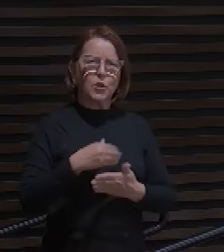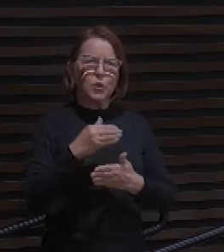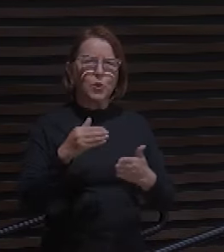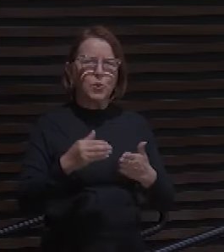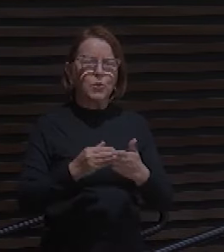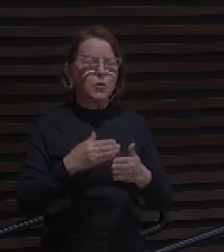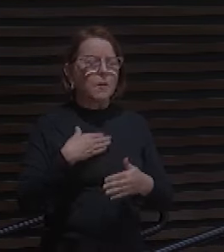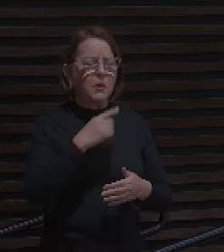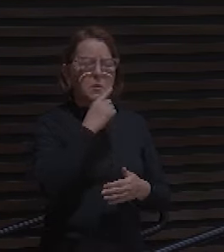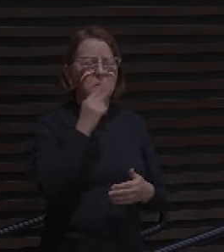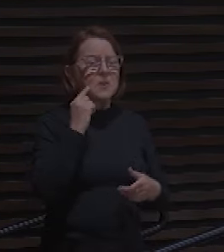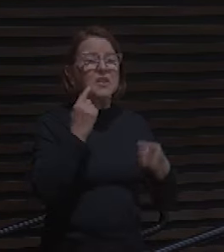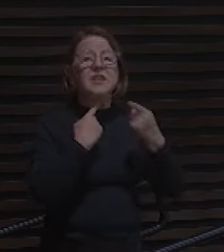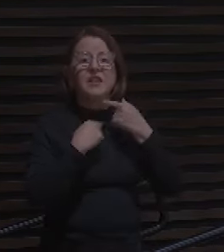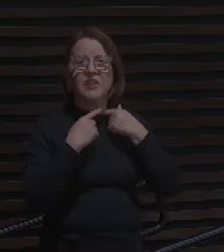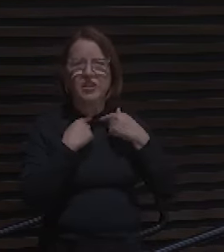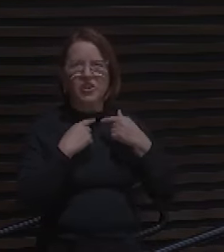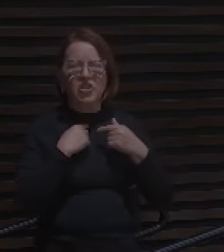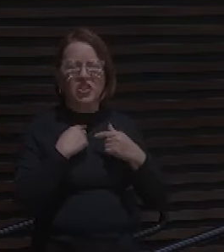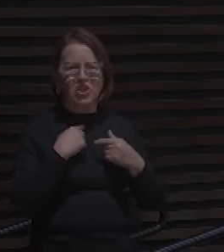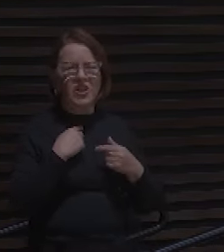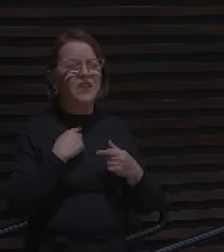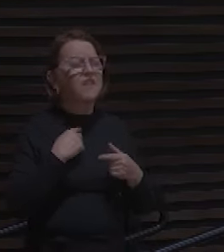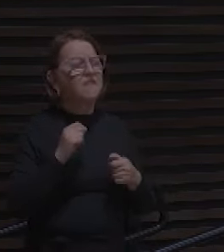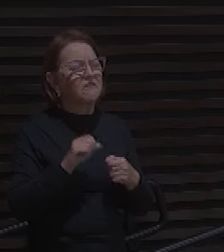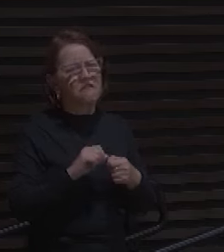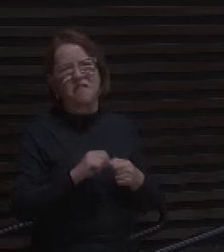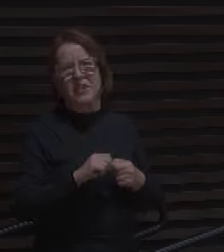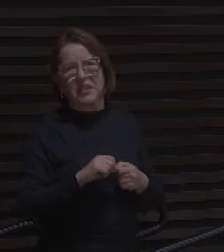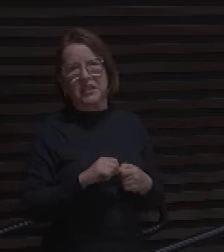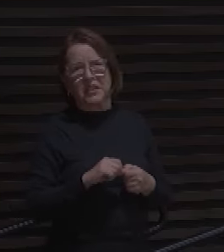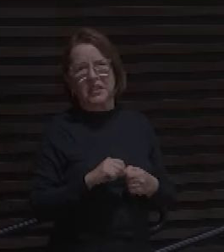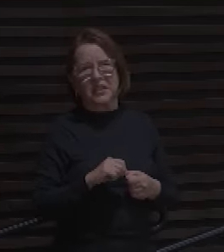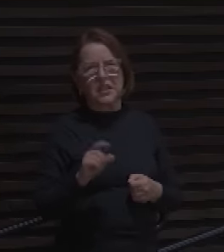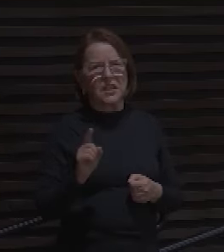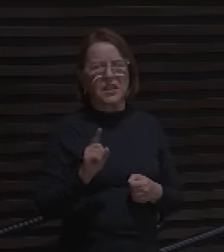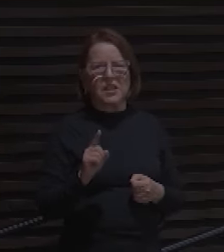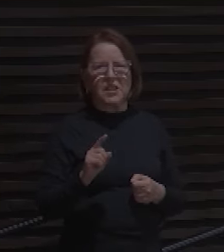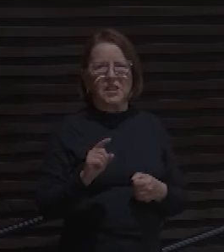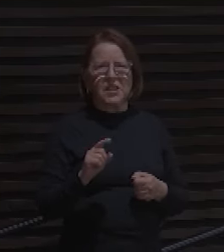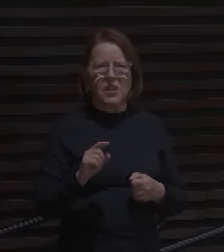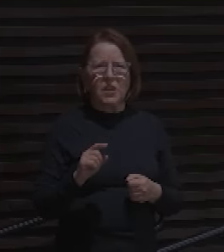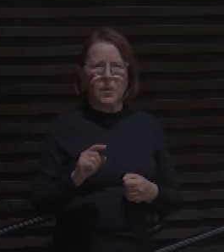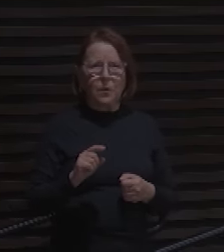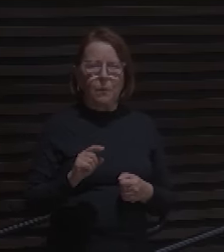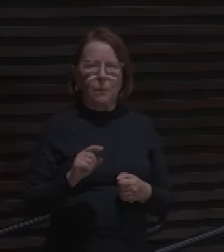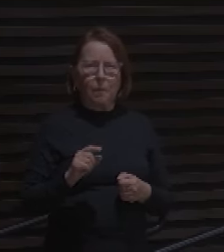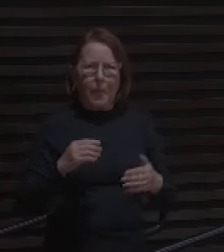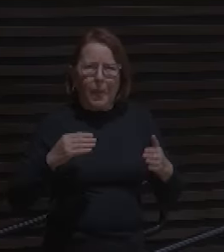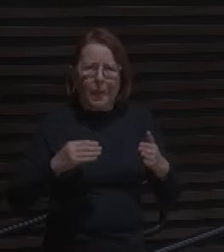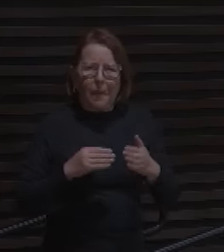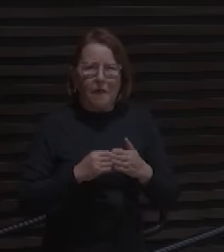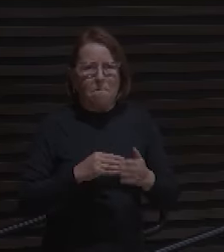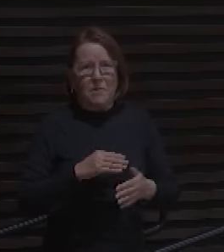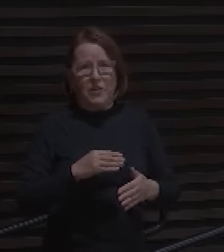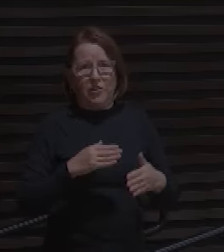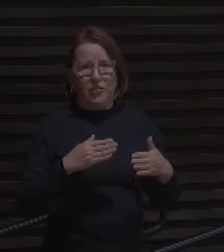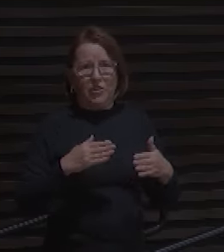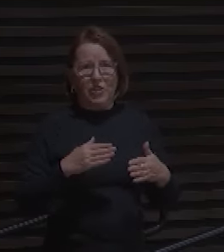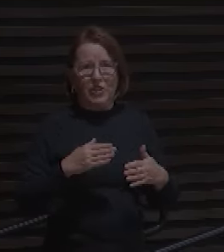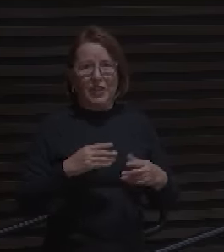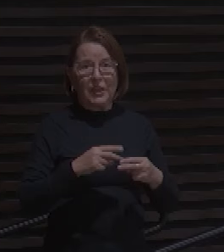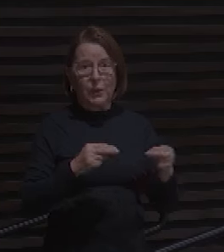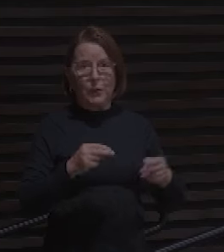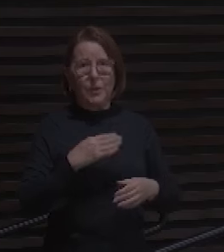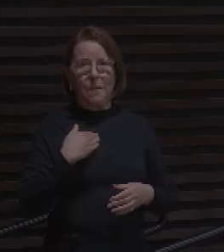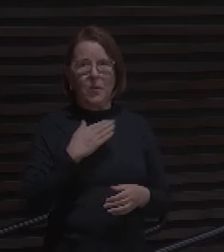meus olhos, não lhes neguei, nem previ ao coração de alegria alguma, pois eu me alegrava com todas as minhas